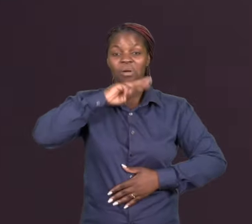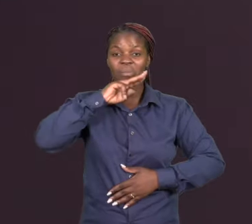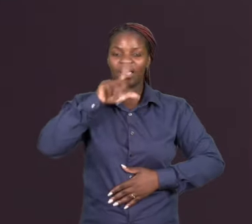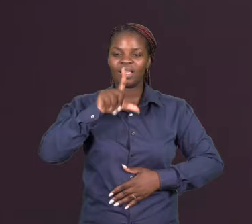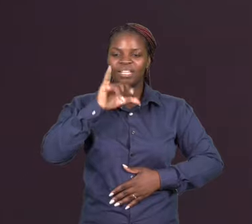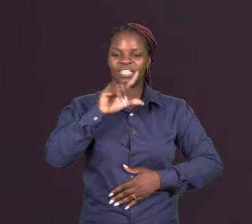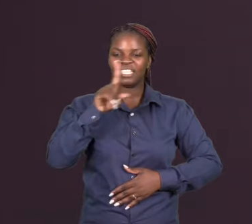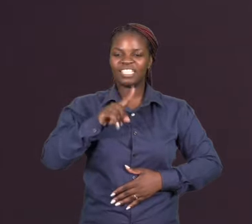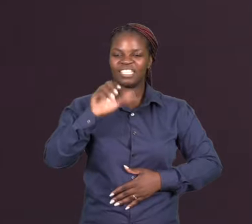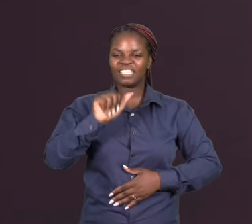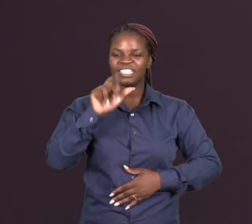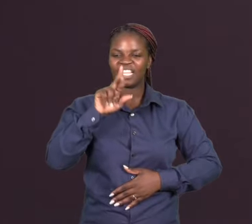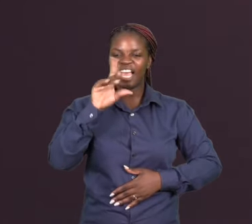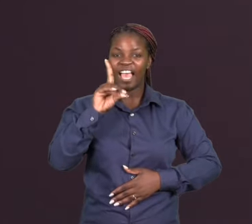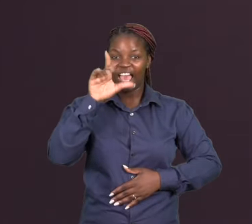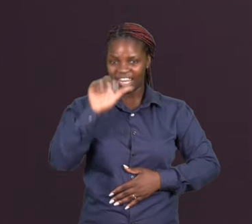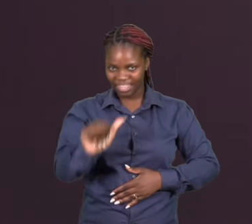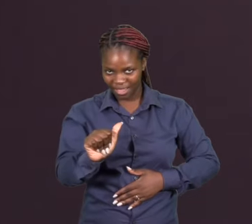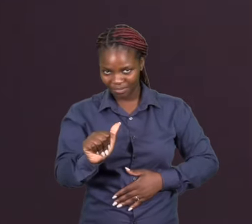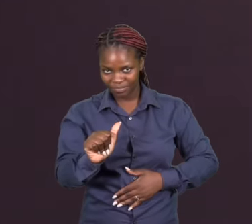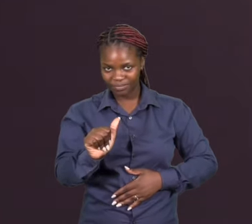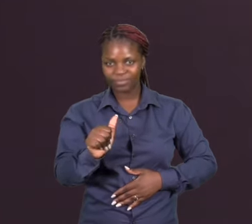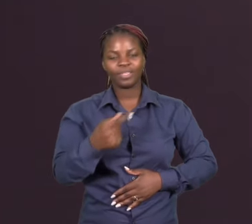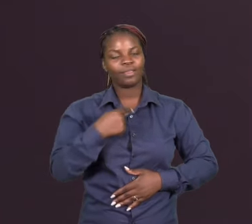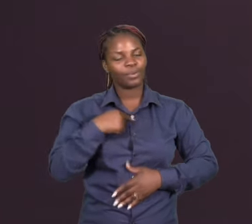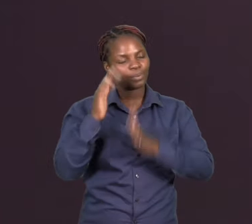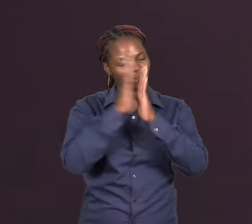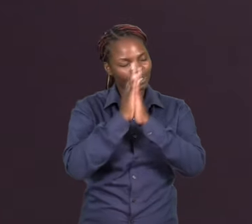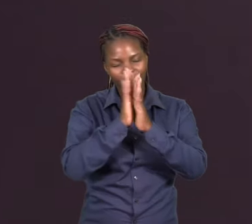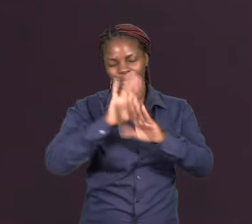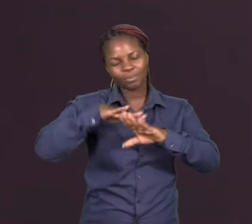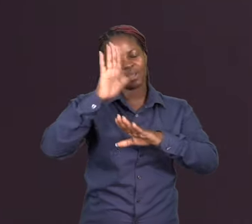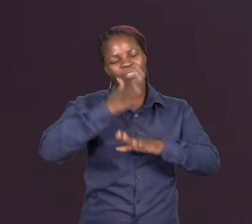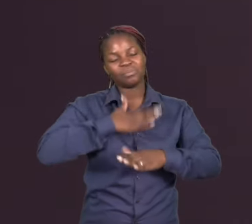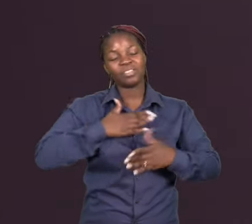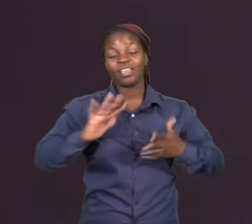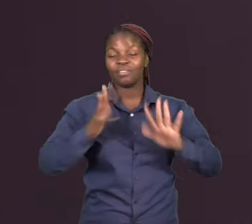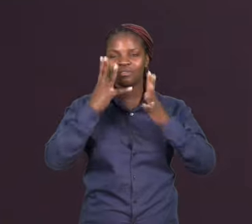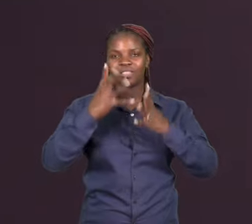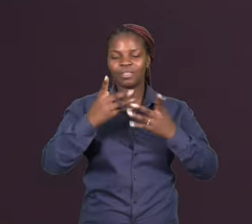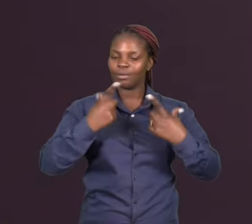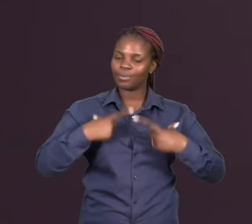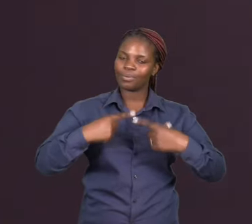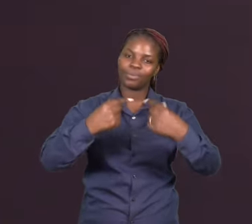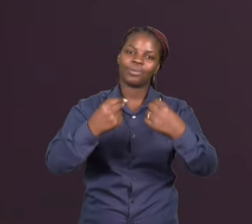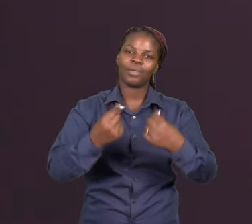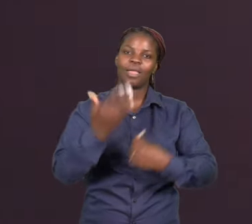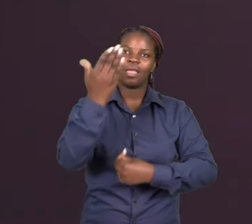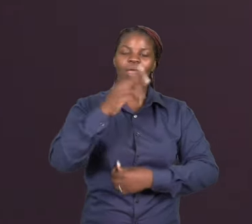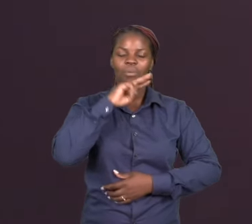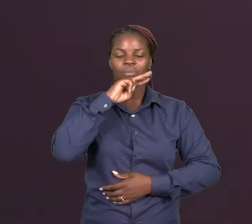mulher que eu admiro imenso e a quem devo minha vida por permitir que eu abrasas e continue a